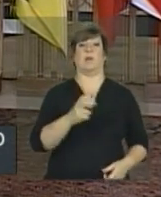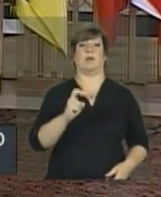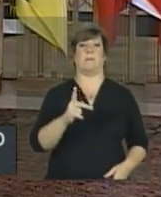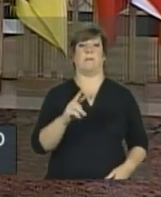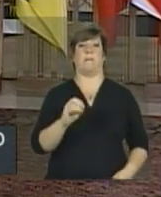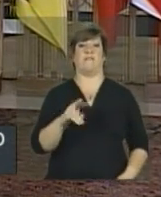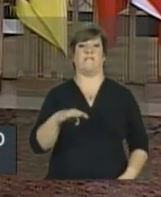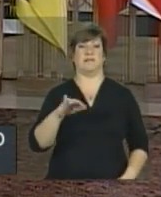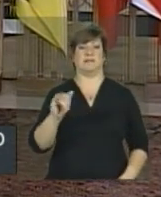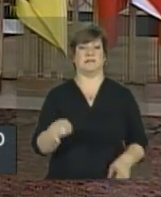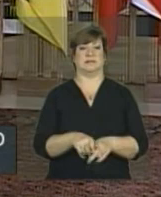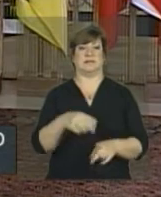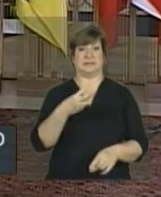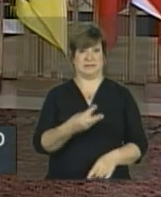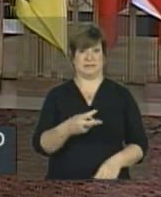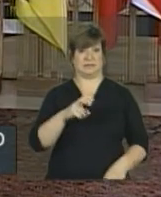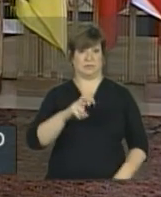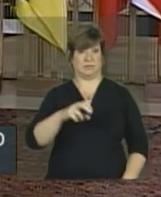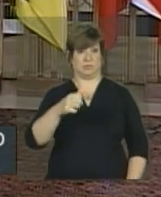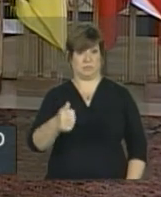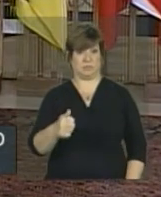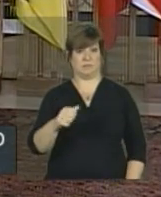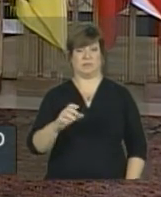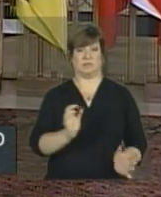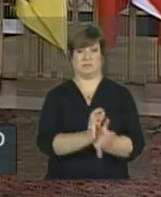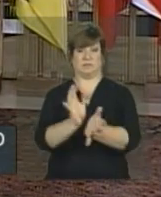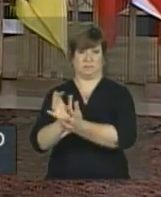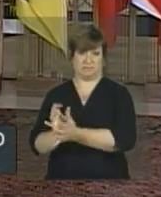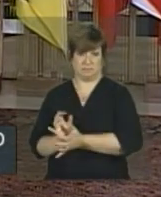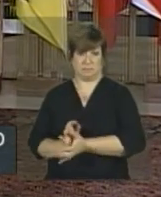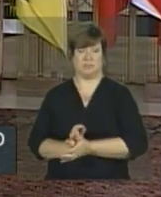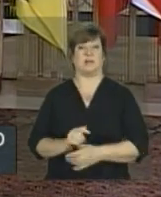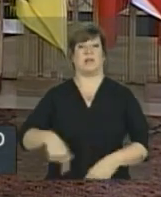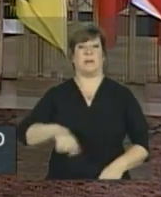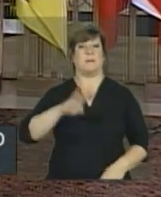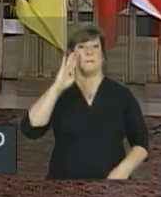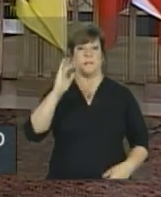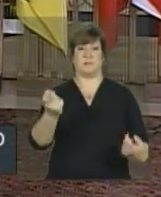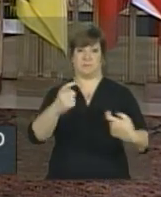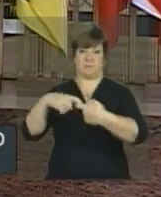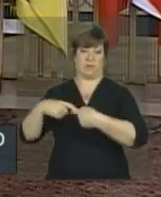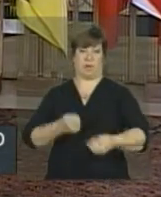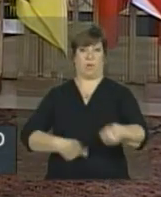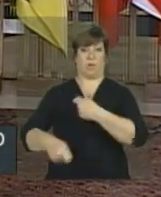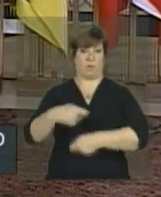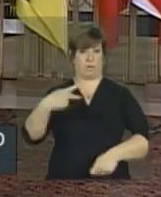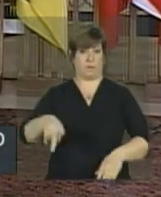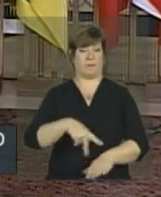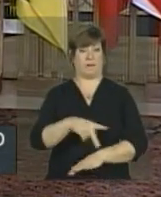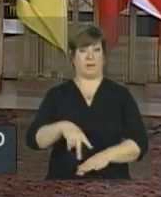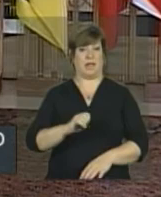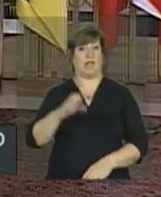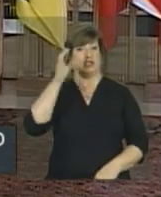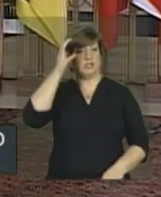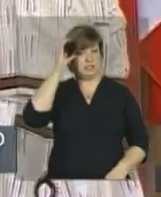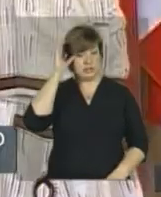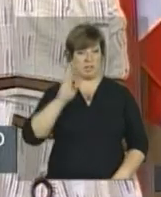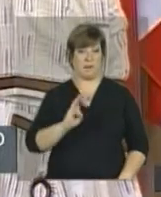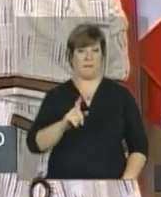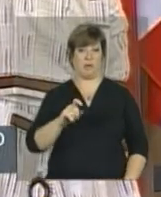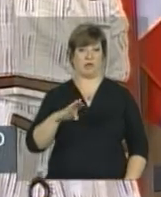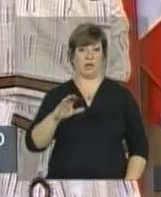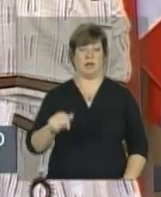províncias, 351 departamentos. Os principais parceiros econômicos do país são a China,